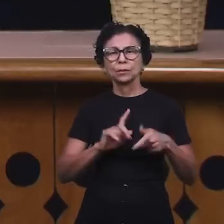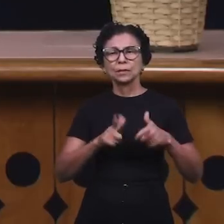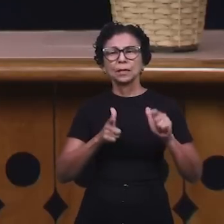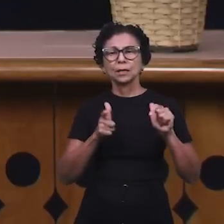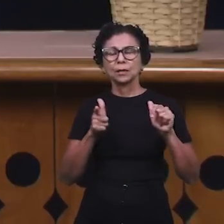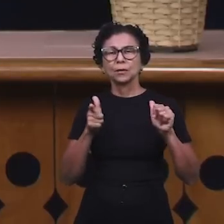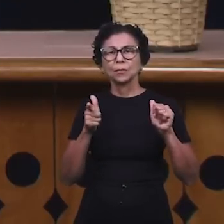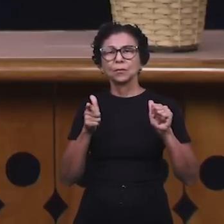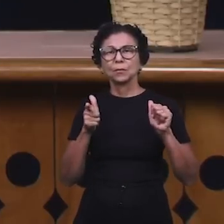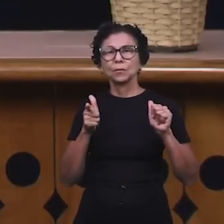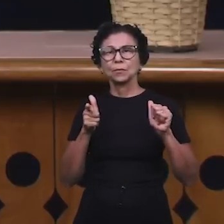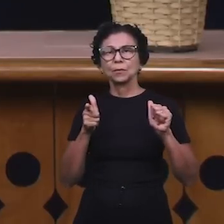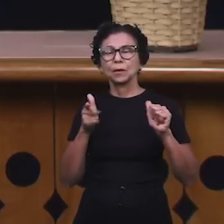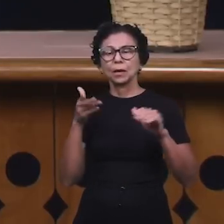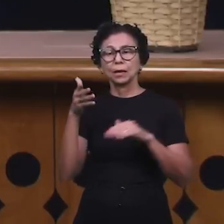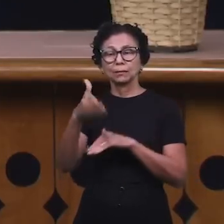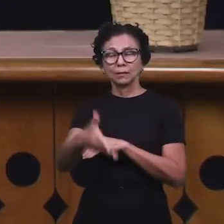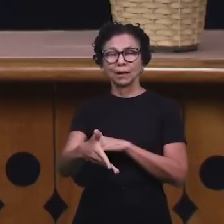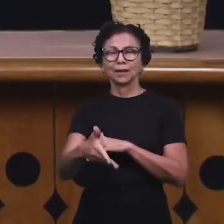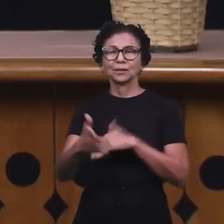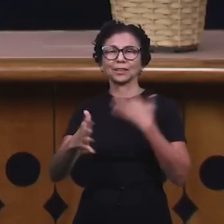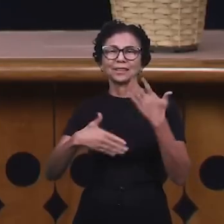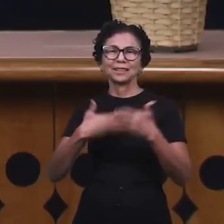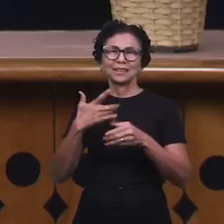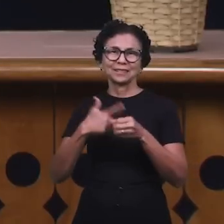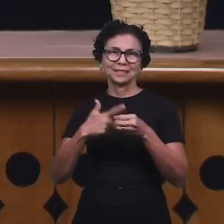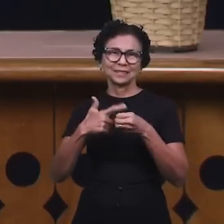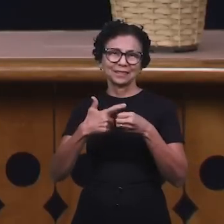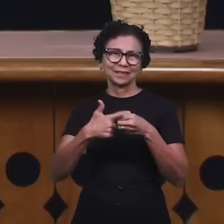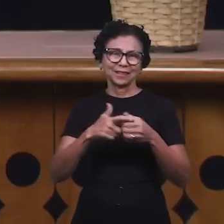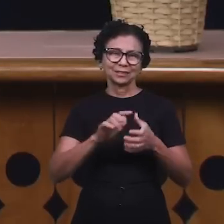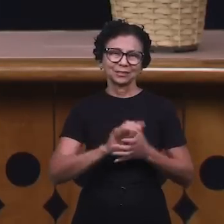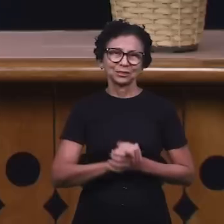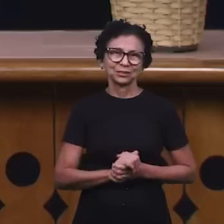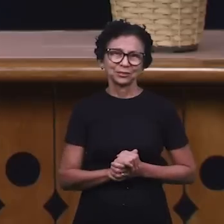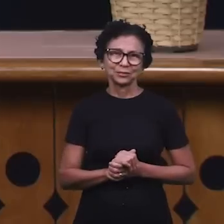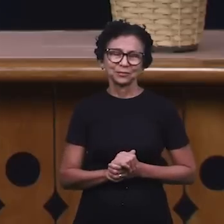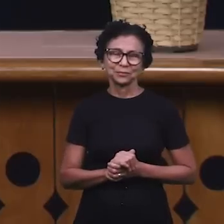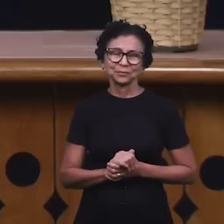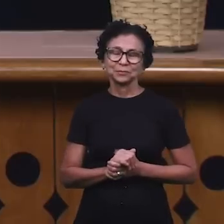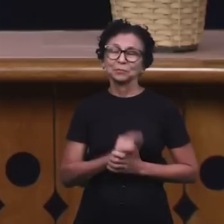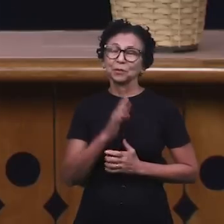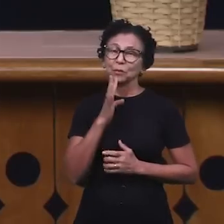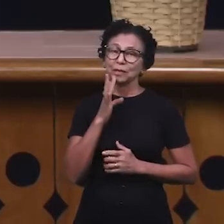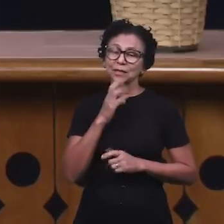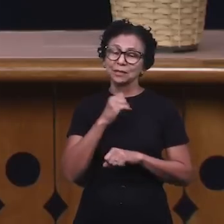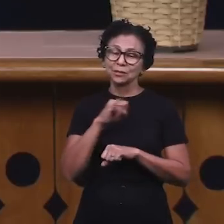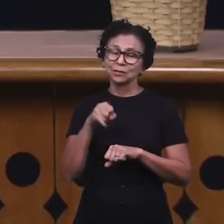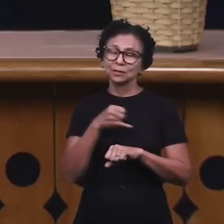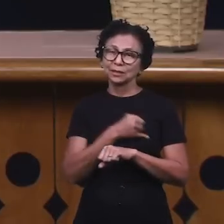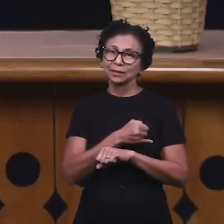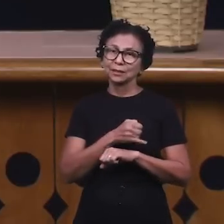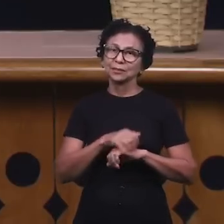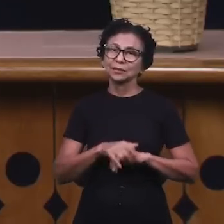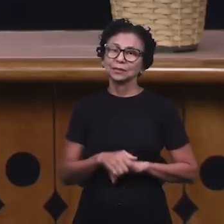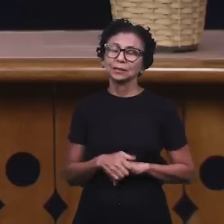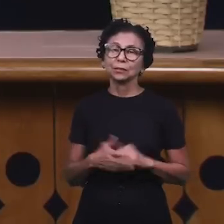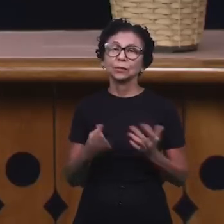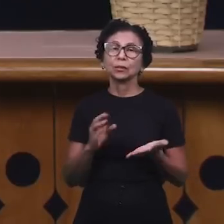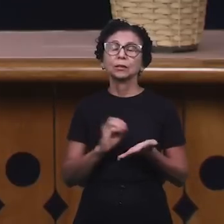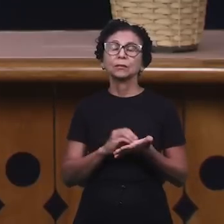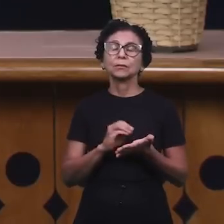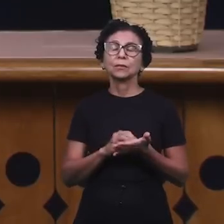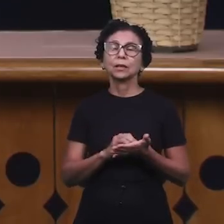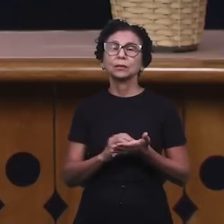história. Então, 2 sinais cumpriram. Israel voltou para a terra e conquistou a Cidade Velha. Só falta